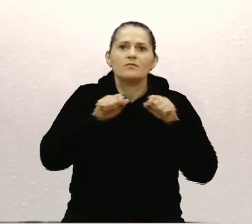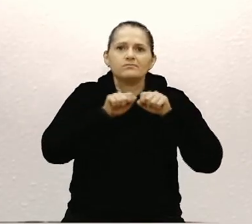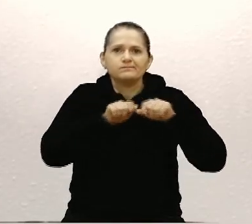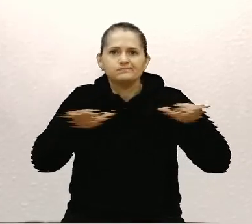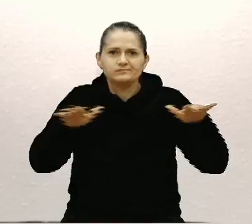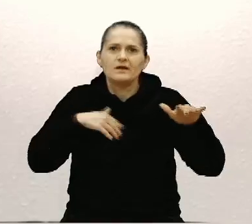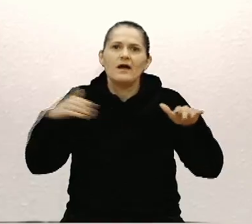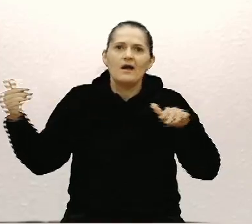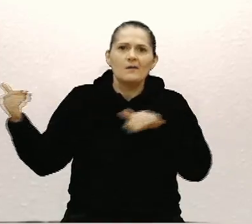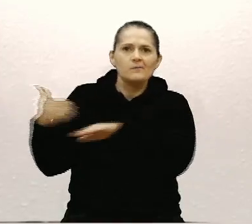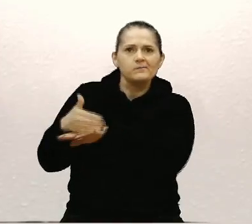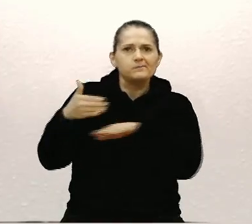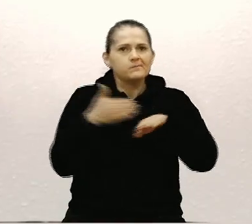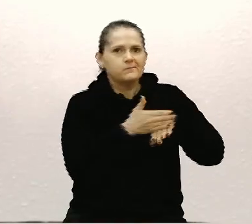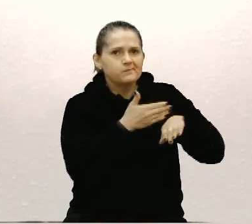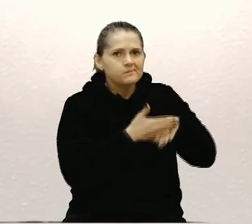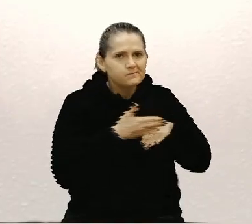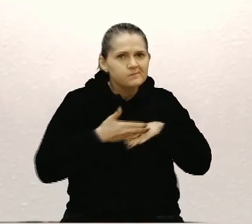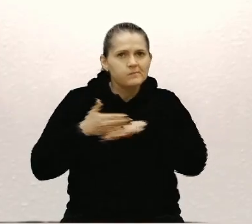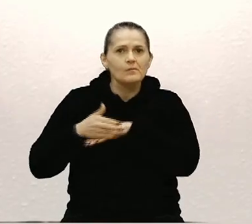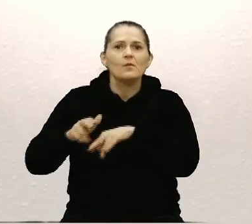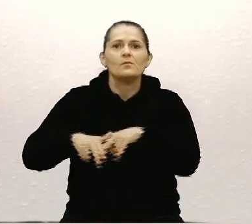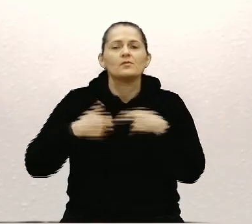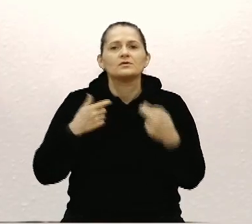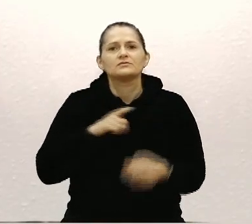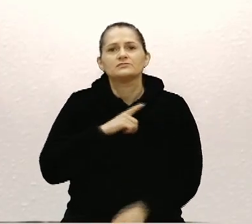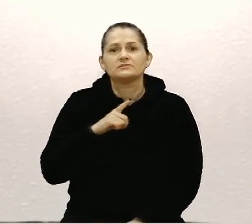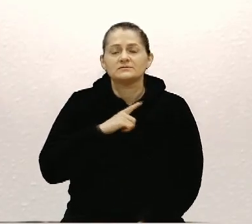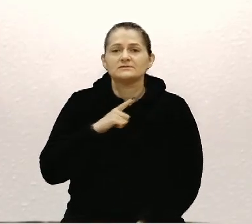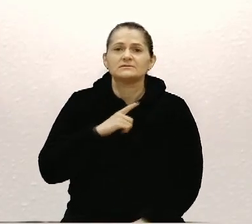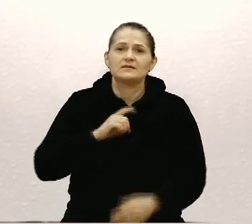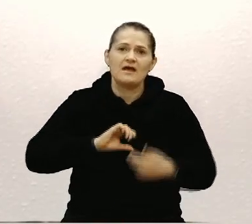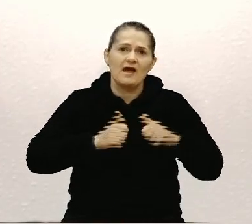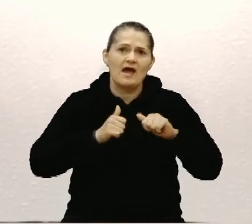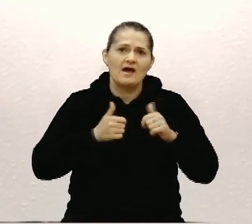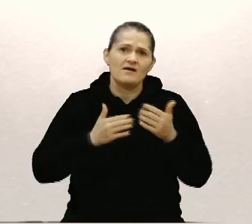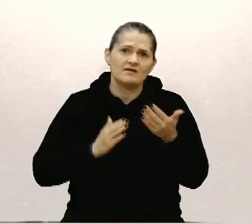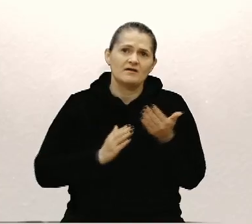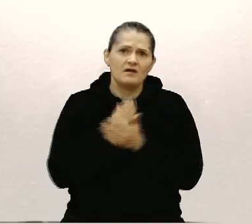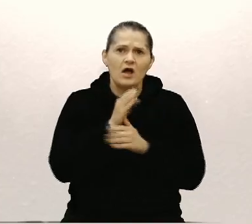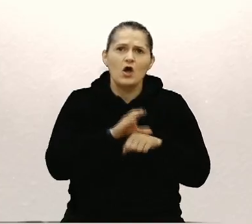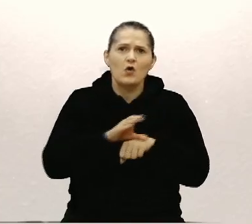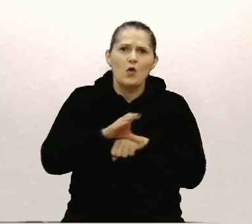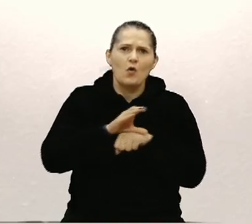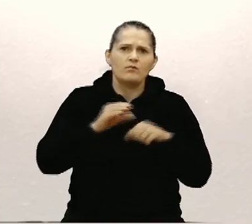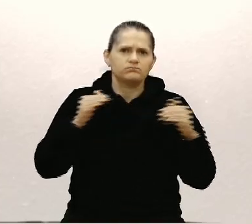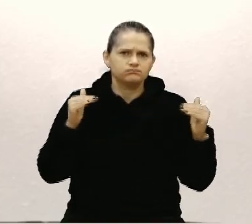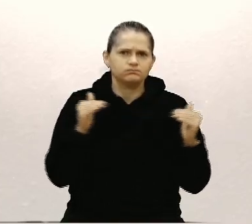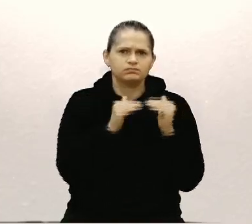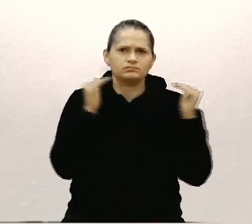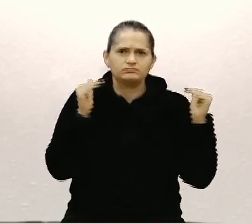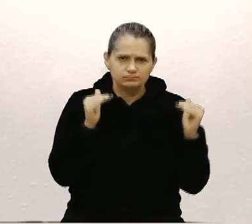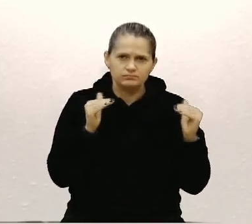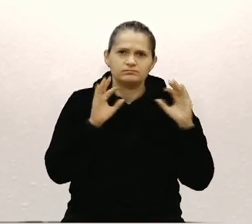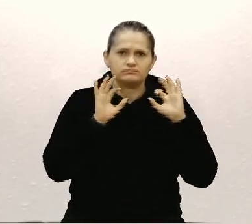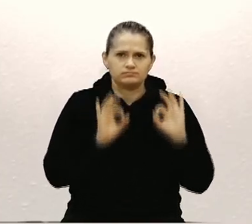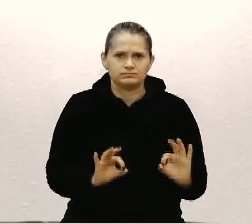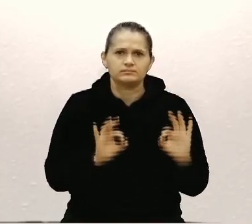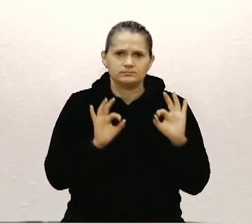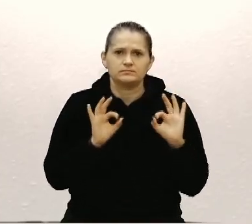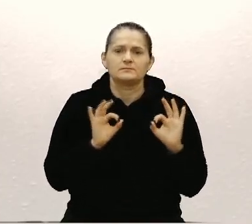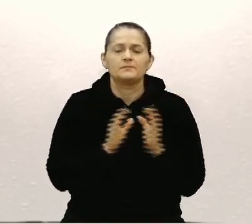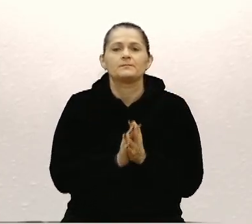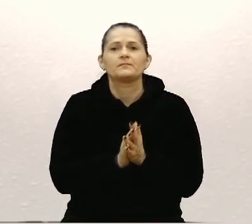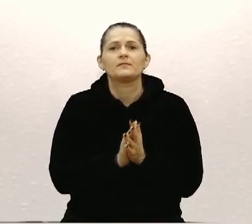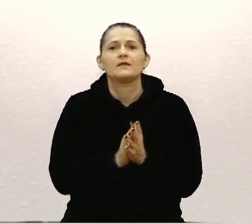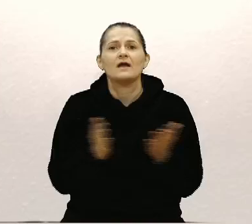interesses distintos. Diante do exposto e tendo em vista o parecer pela constitucionalidade da Comissão de Constituição, Justiça e